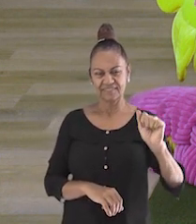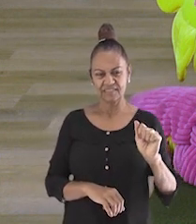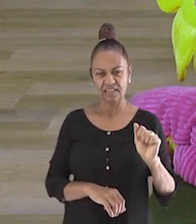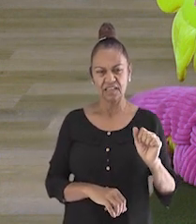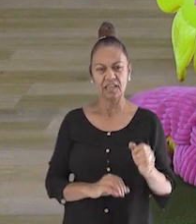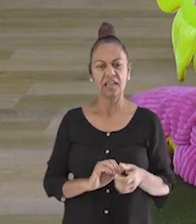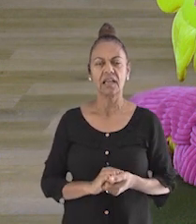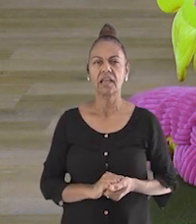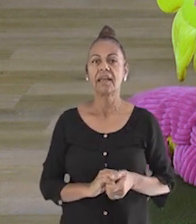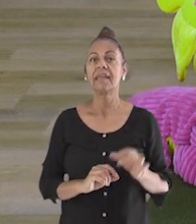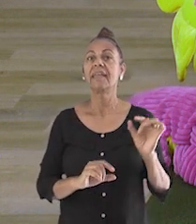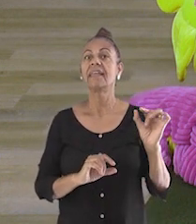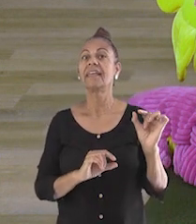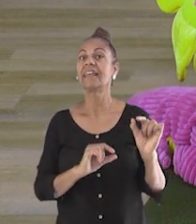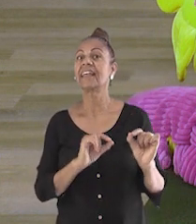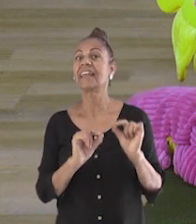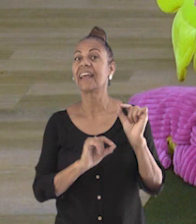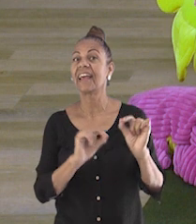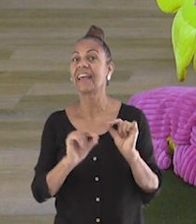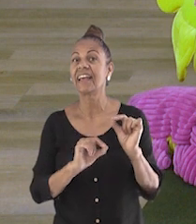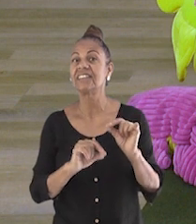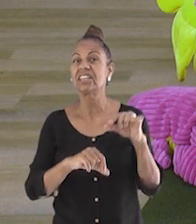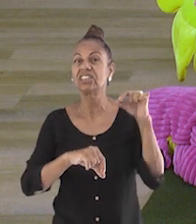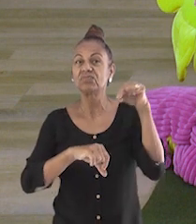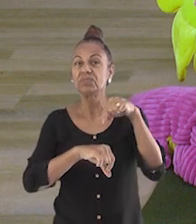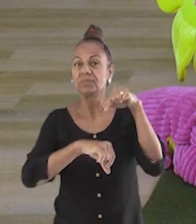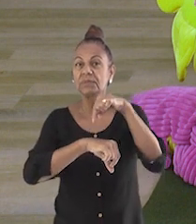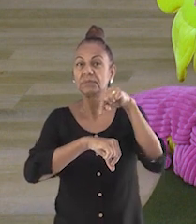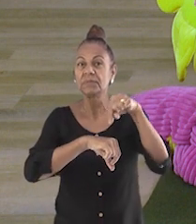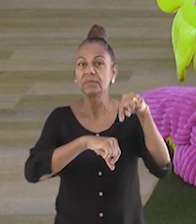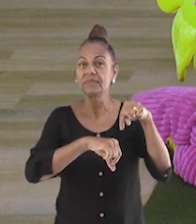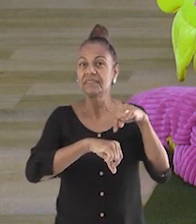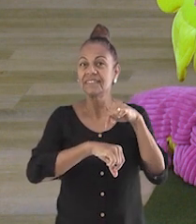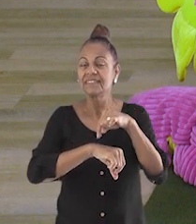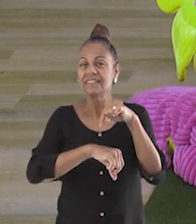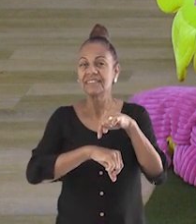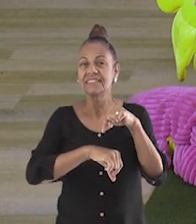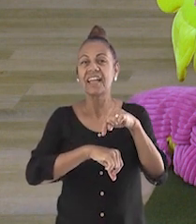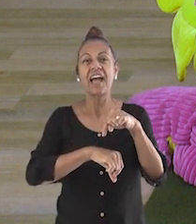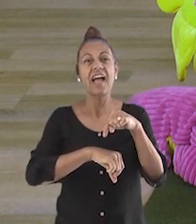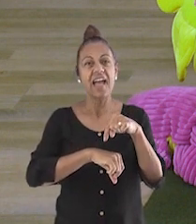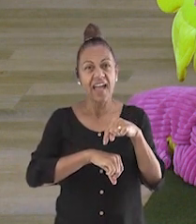E quem é cheia de pintinhas é a